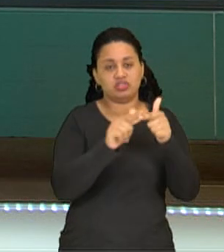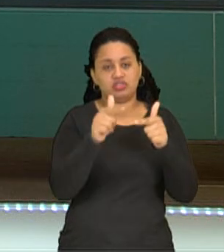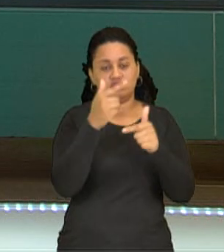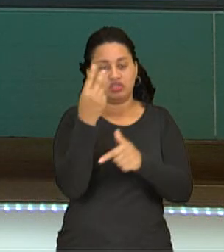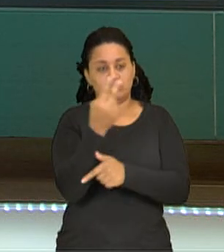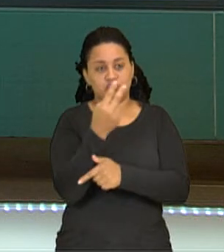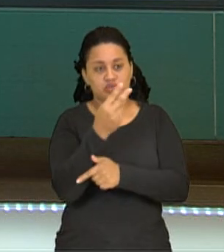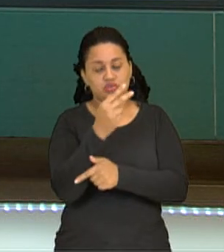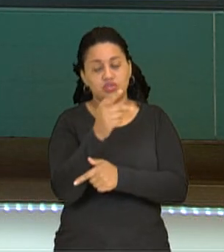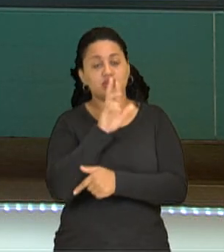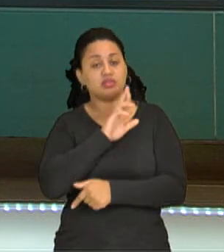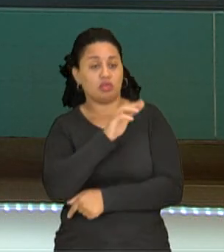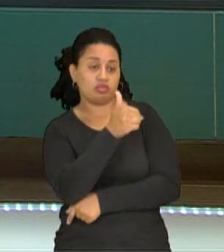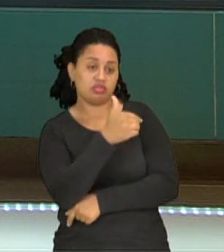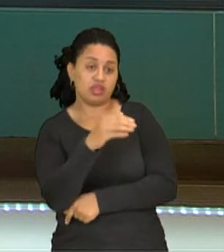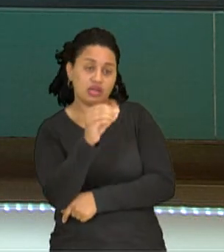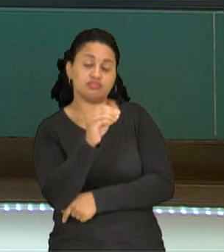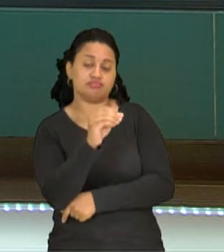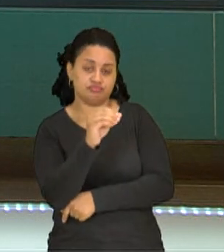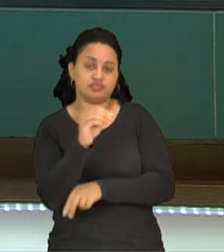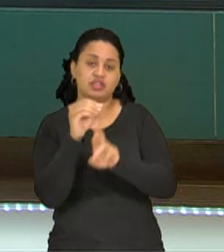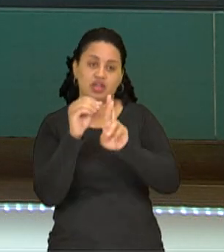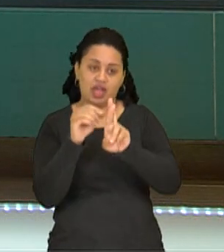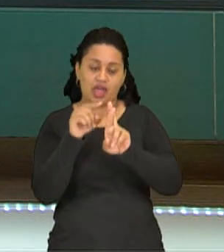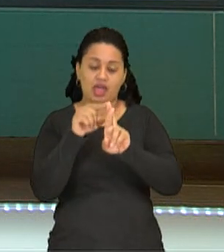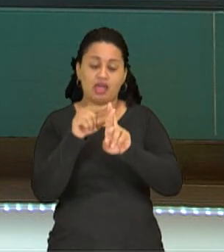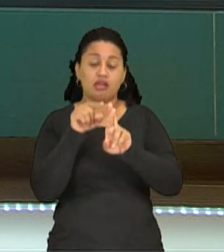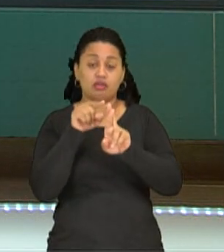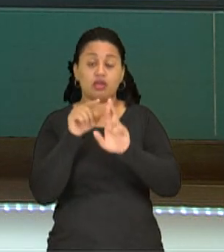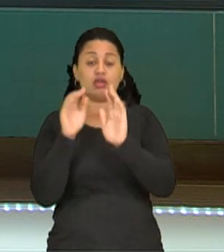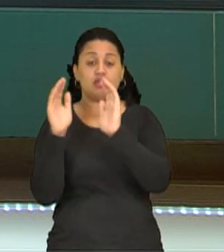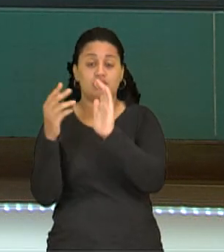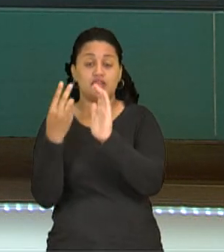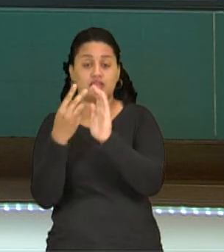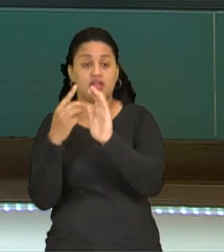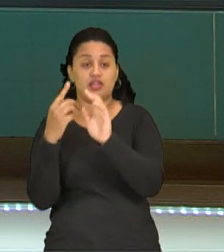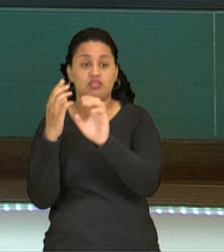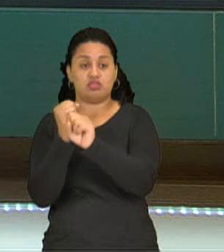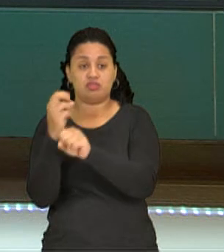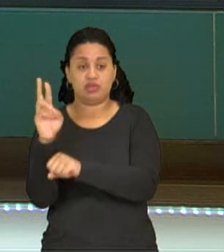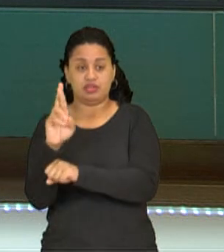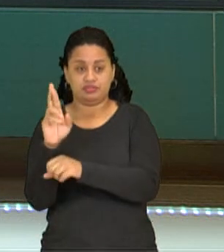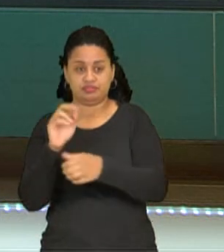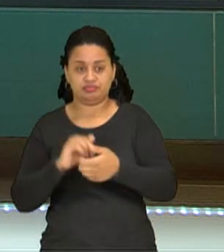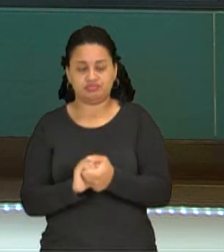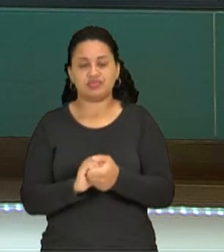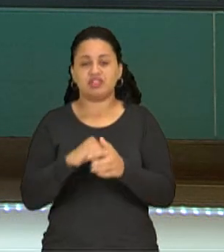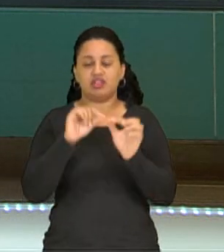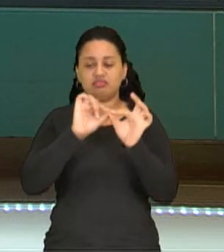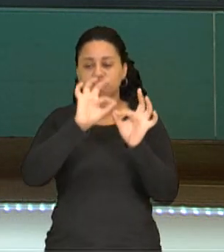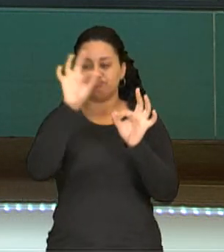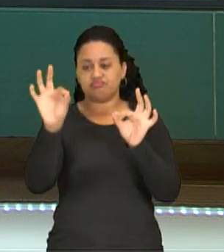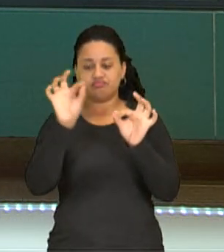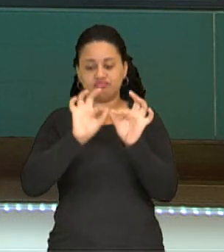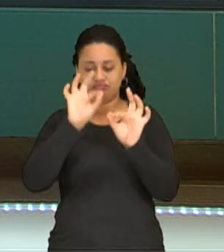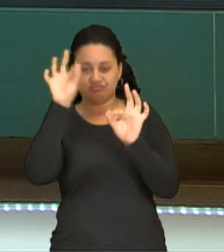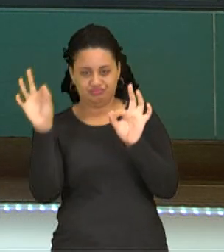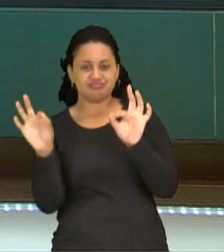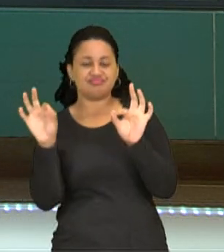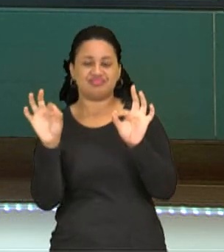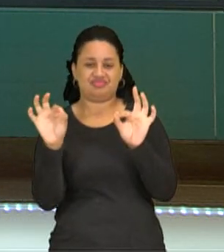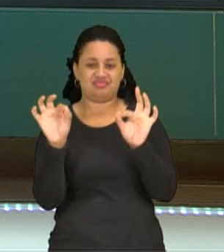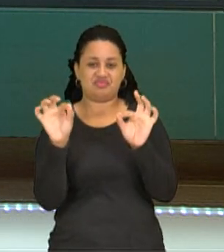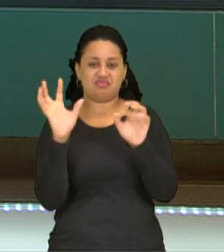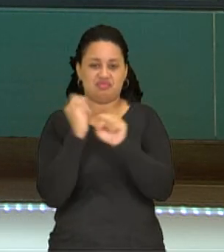2, 10, igual a R, que multiplica 3 mais R. Aplicando a distributiva aqui em relação